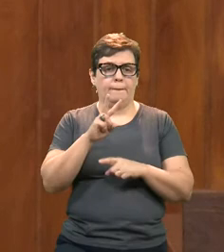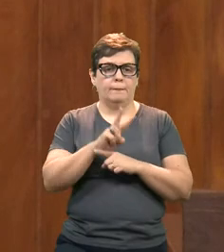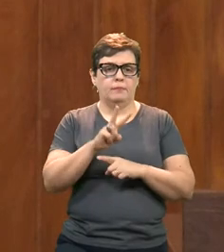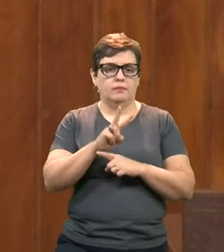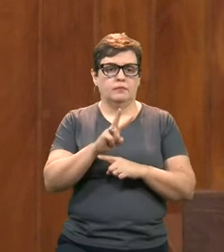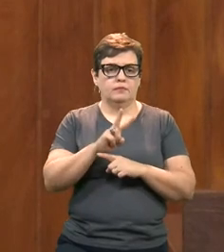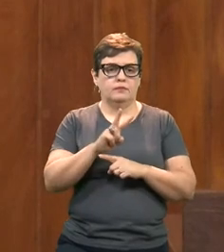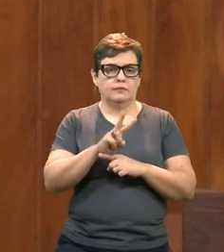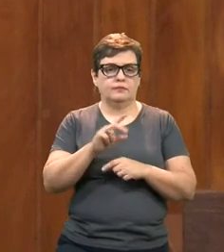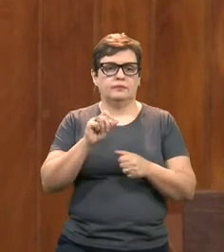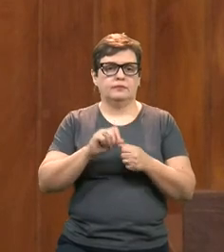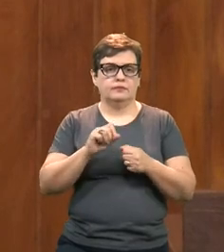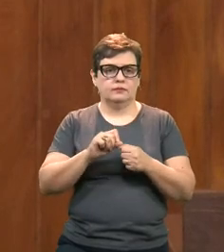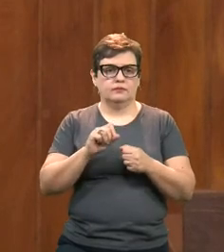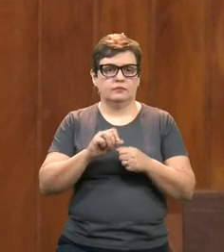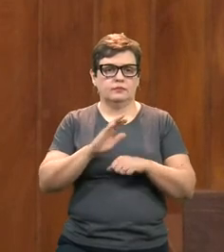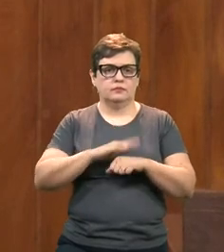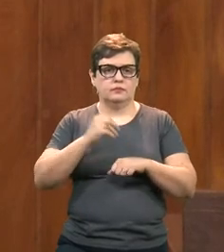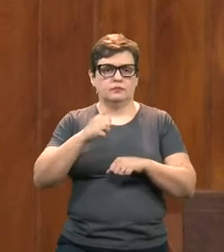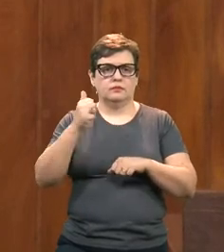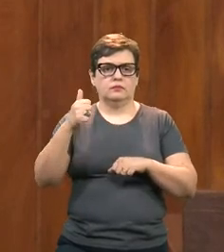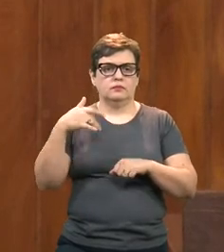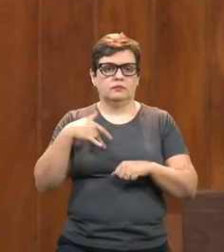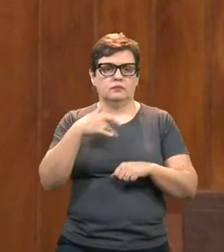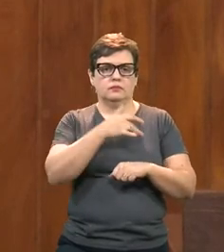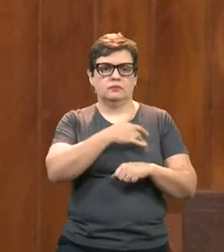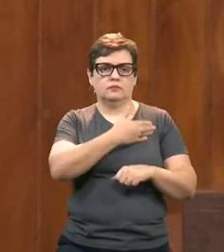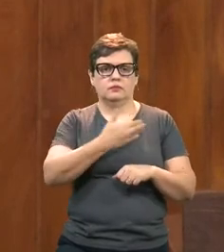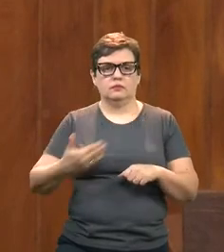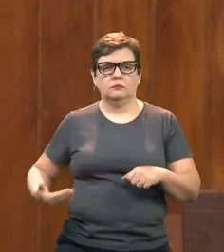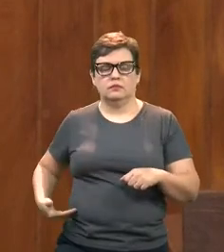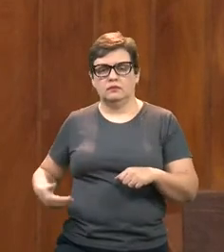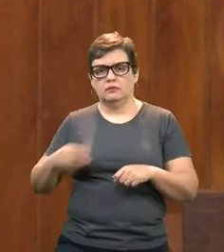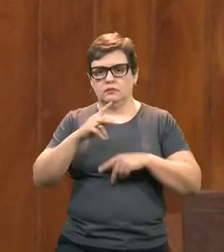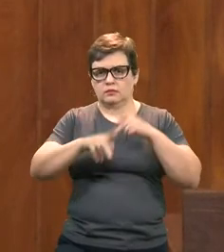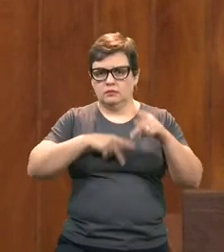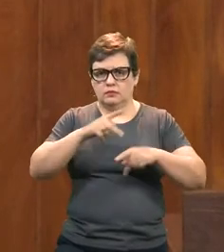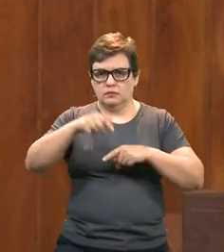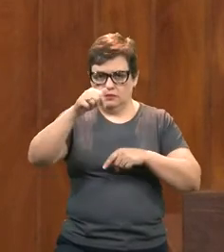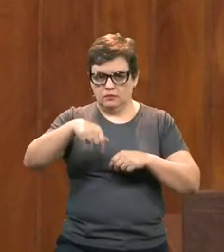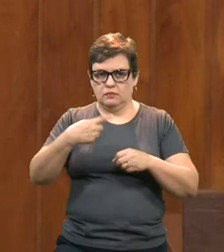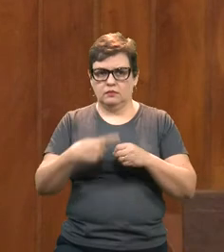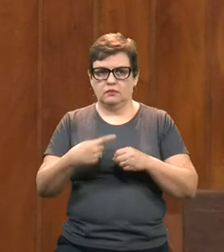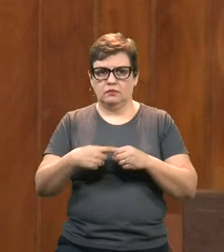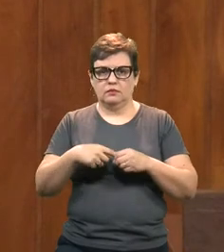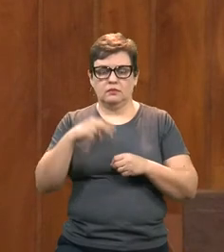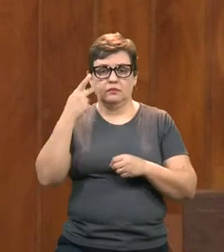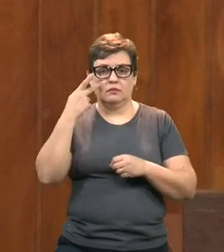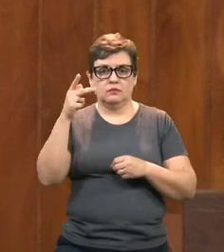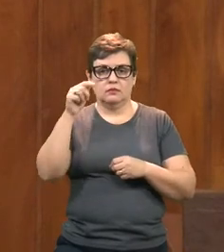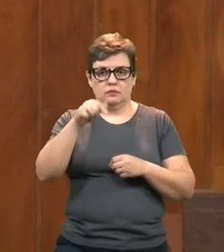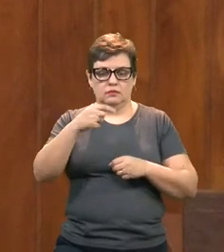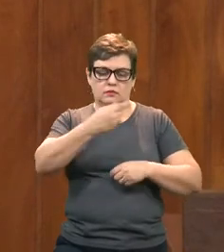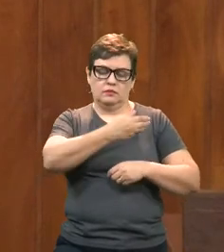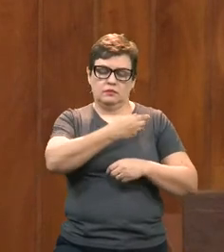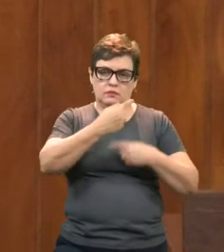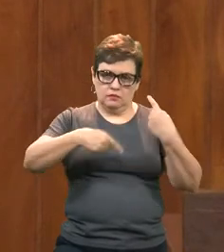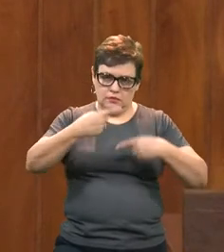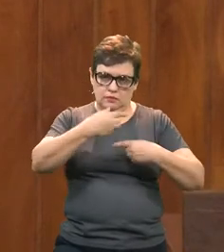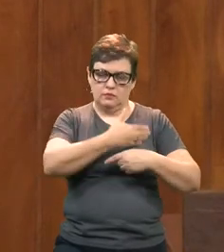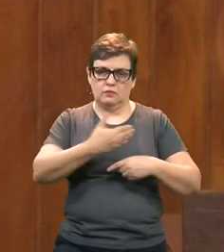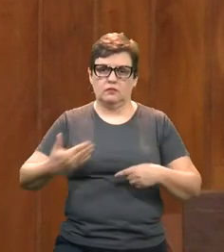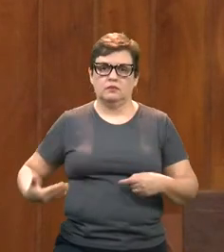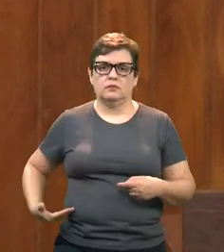proteger, promover e melhorar a saúde pública da população de Marília por meio de políticas